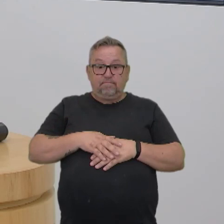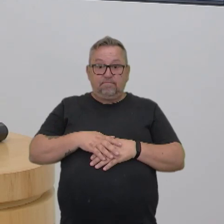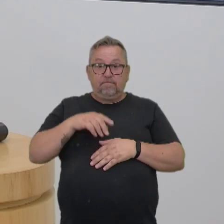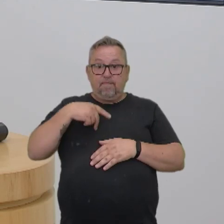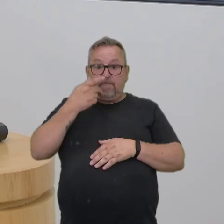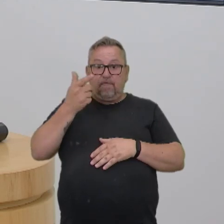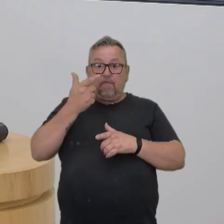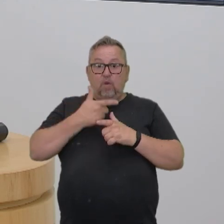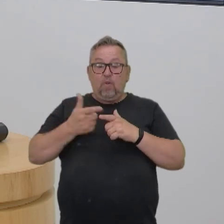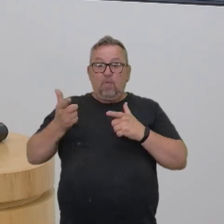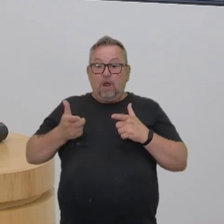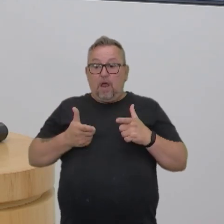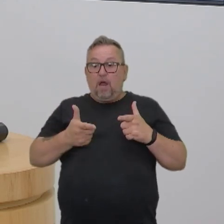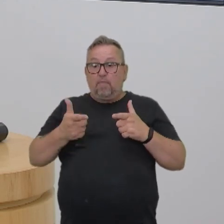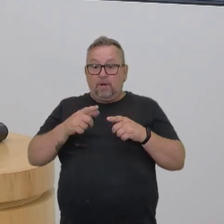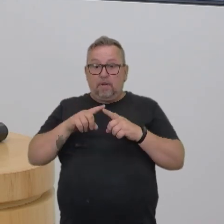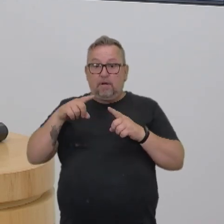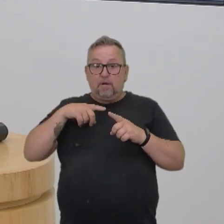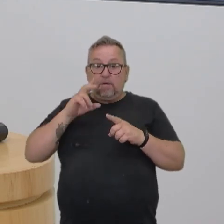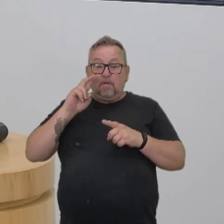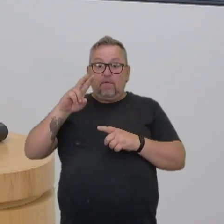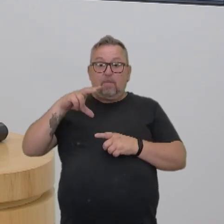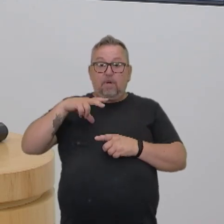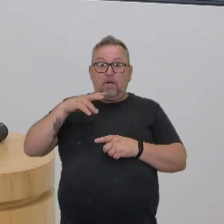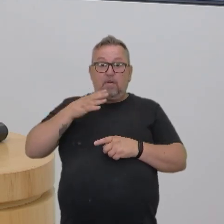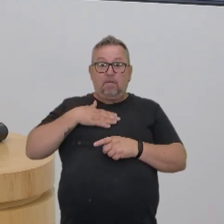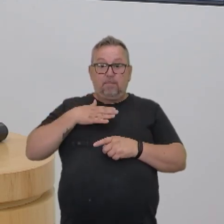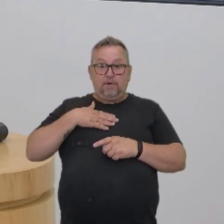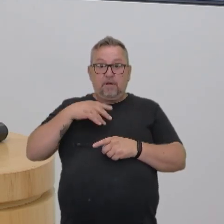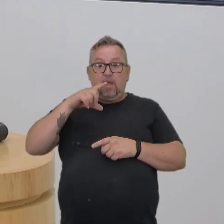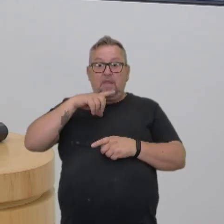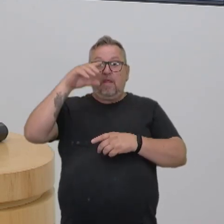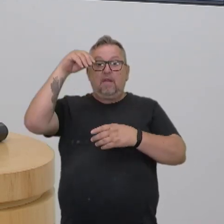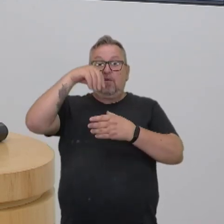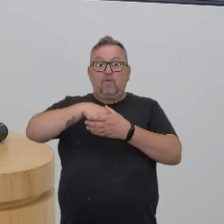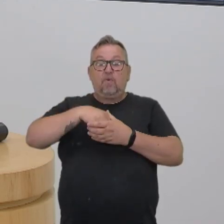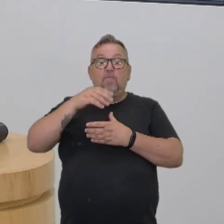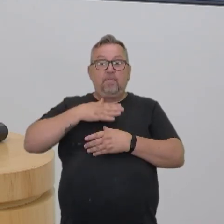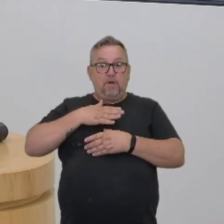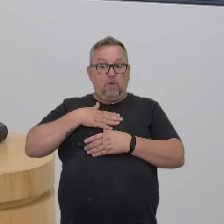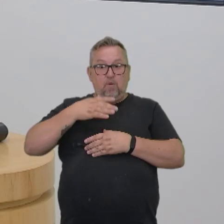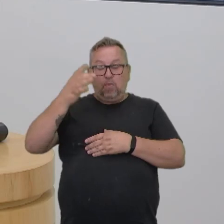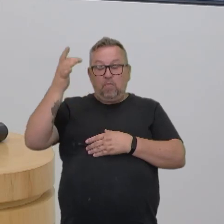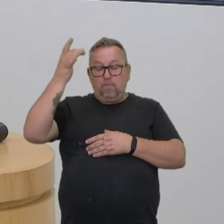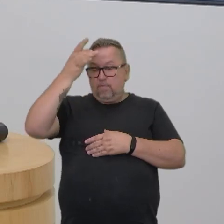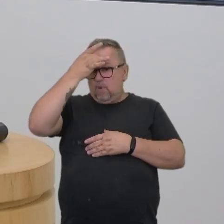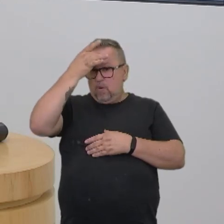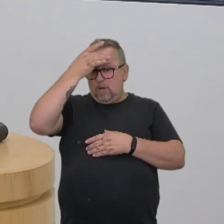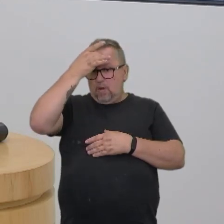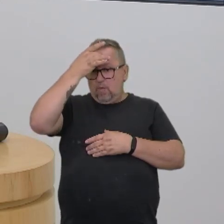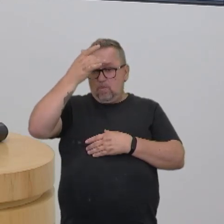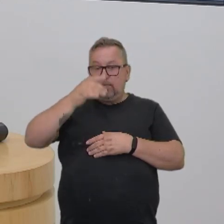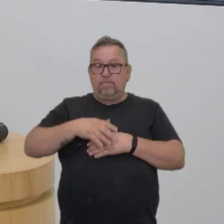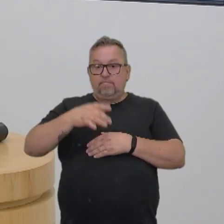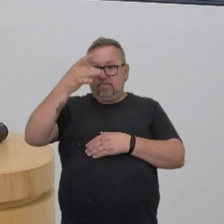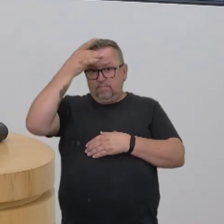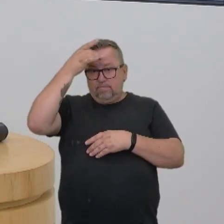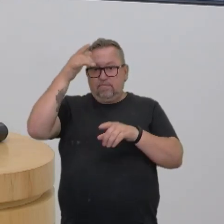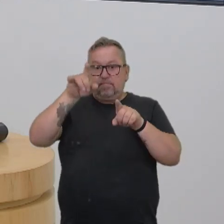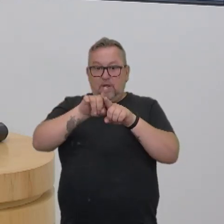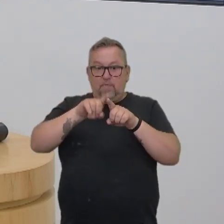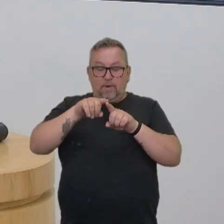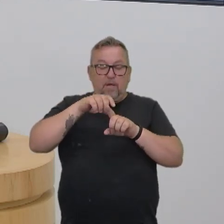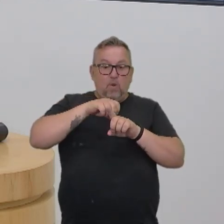tive sobre a arma é uma visão particular minha. Ela está dentro do meu preceito moral. A moral, ela também é